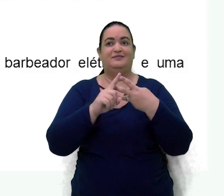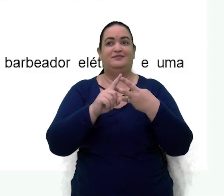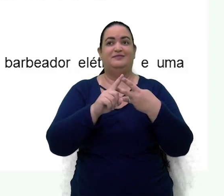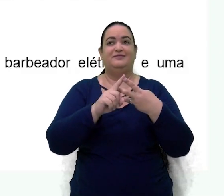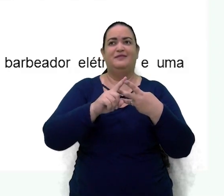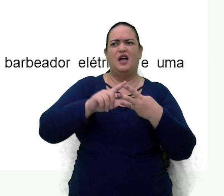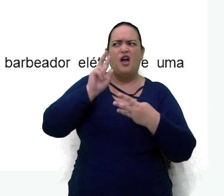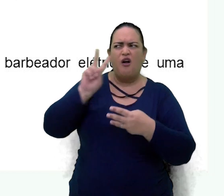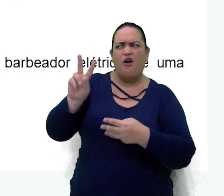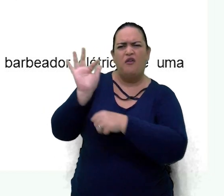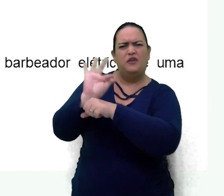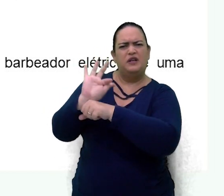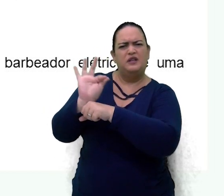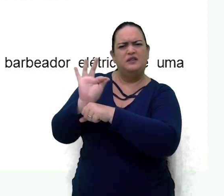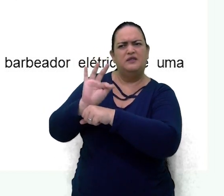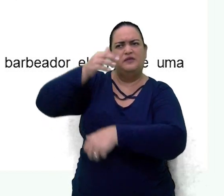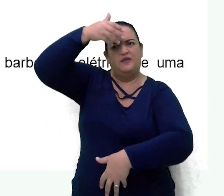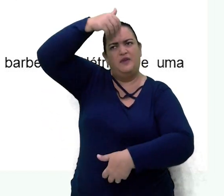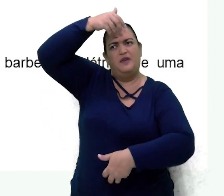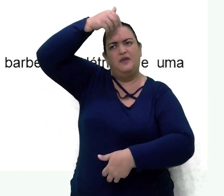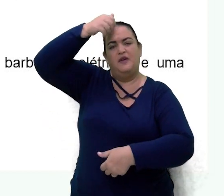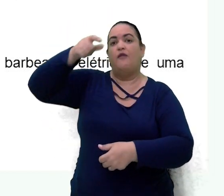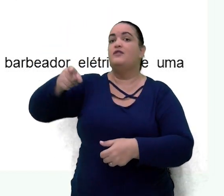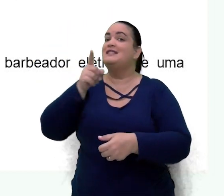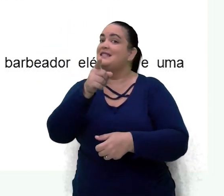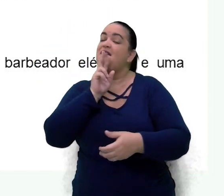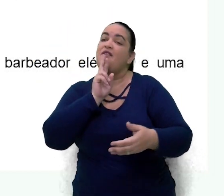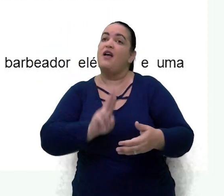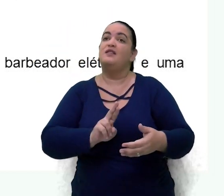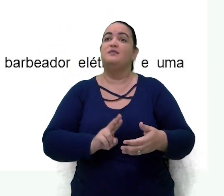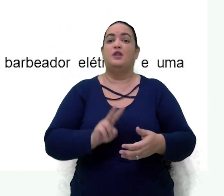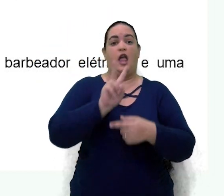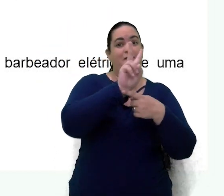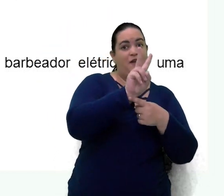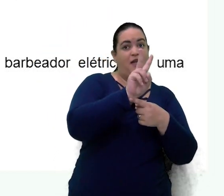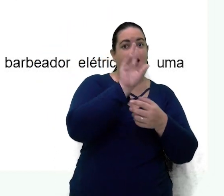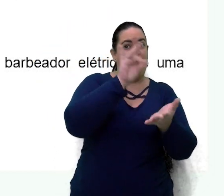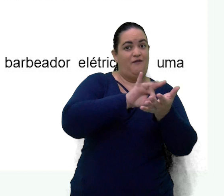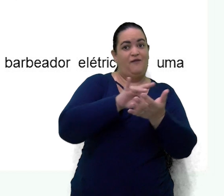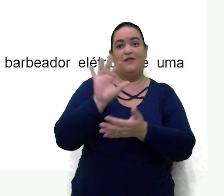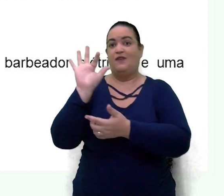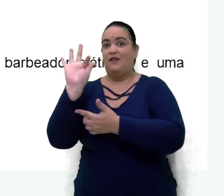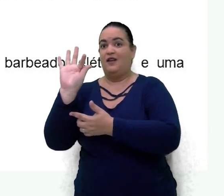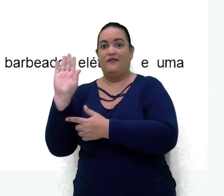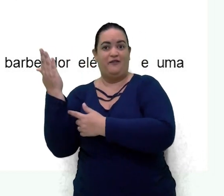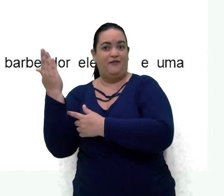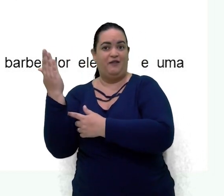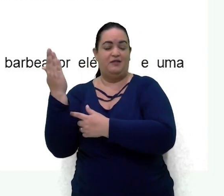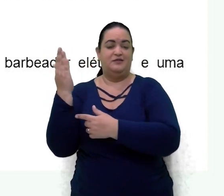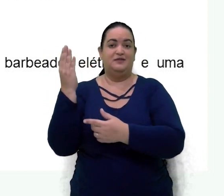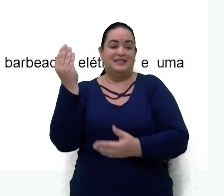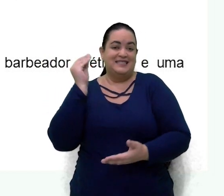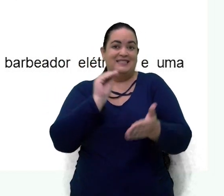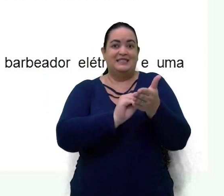Curioso Macaco, responda às atividades abaixo. Escreva V para verdadeiro e F para falso.